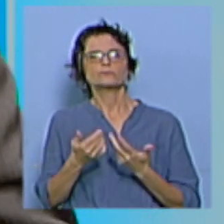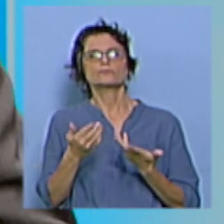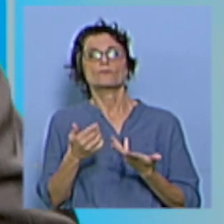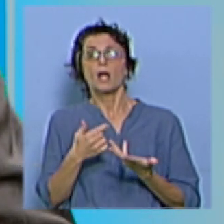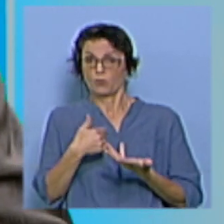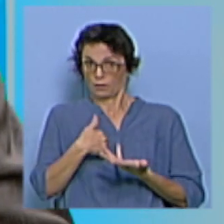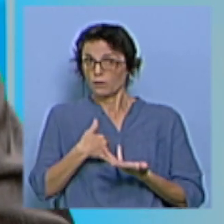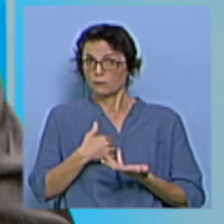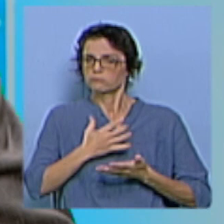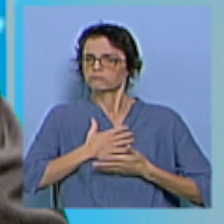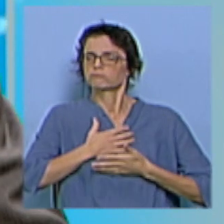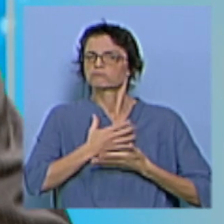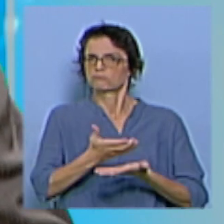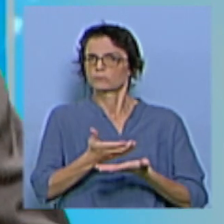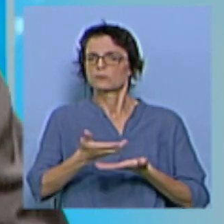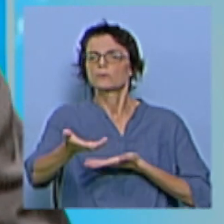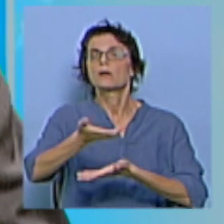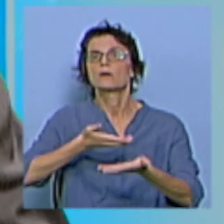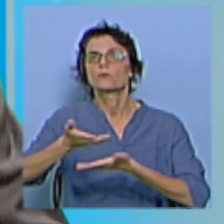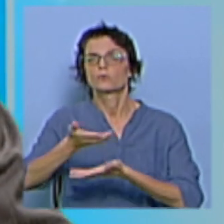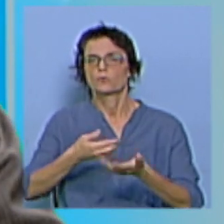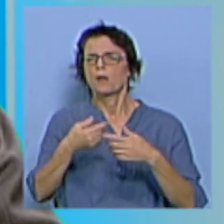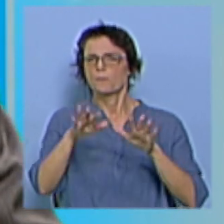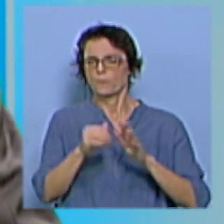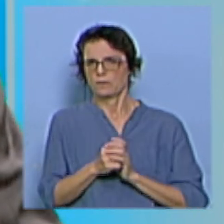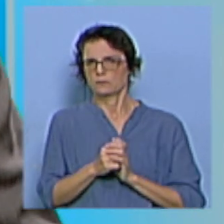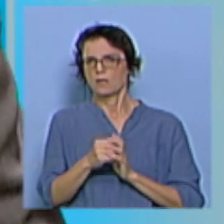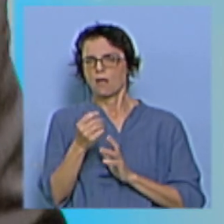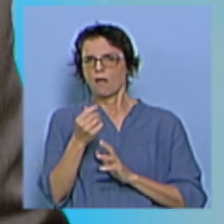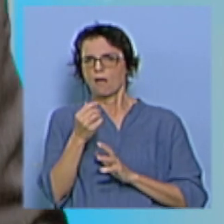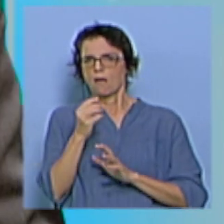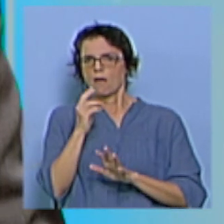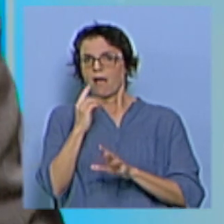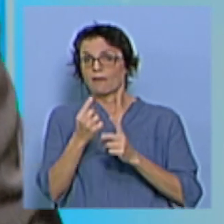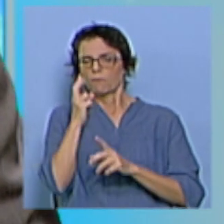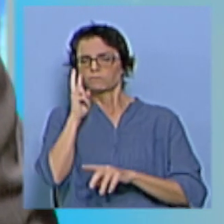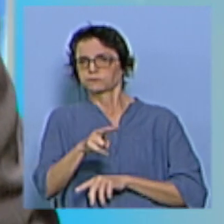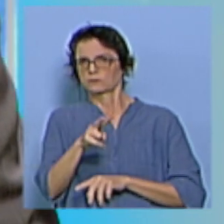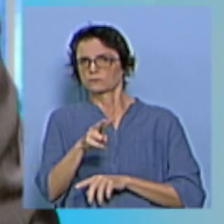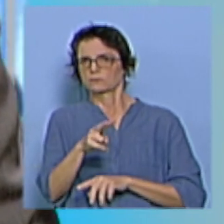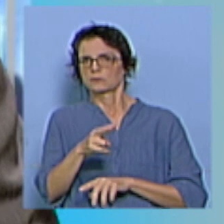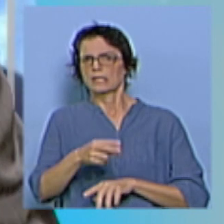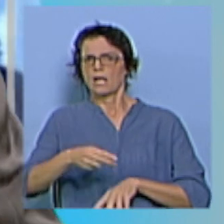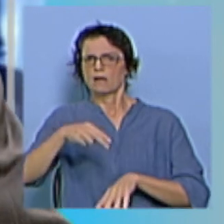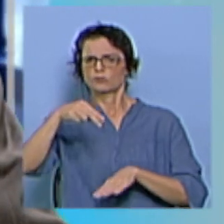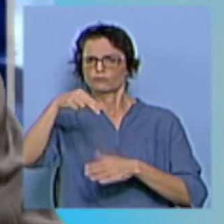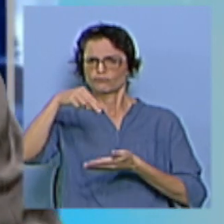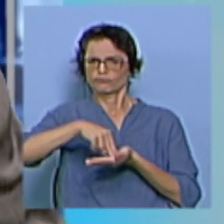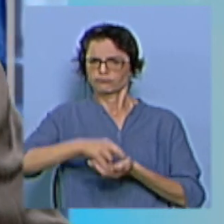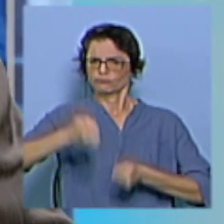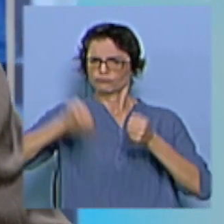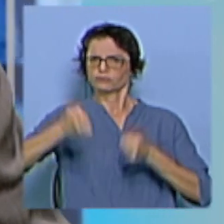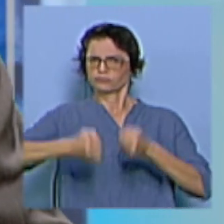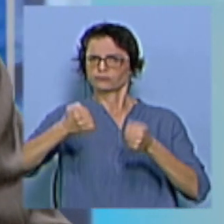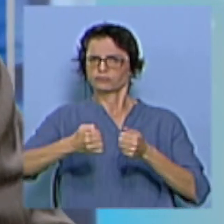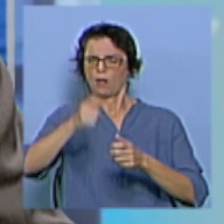disponível a discuti-la. Eu quando vejo que uma manifestação, que uma justa e legítima reivindicação de respeito